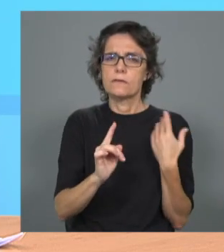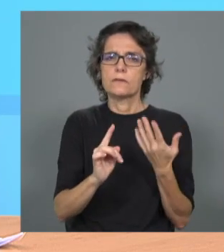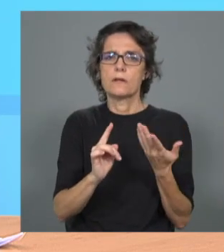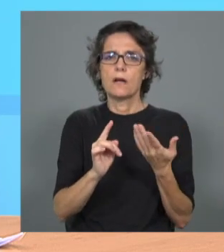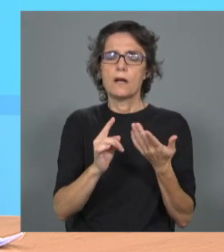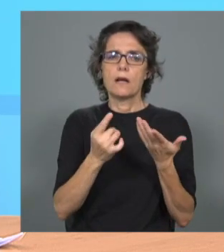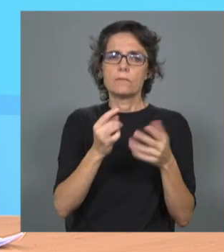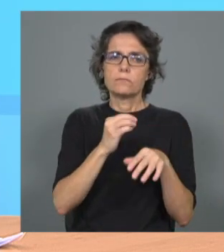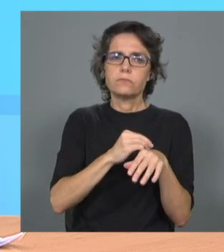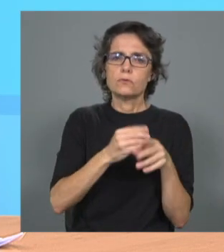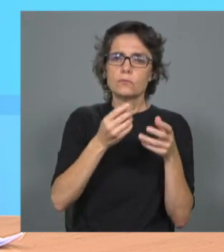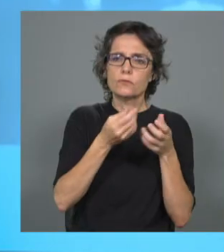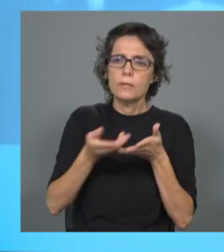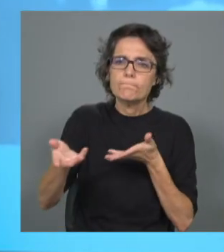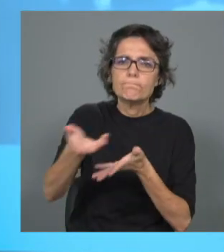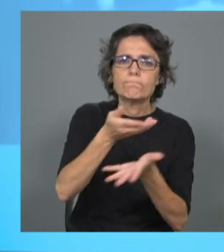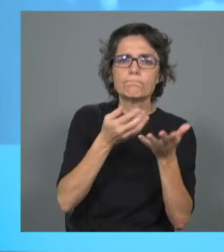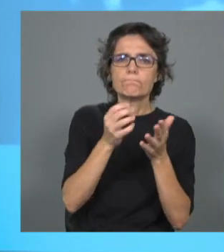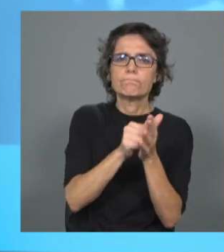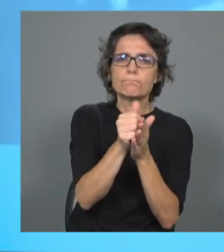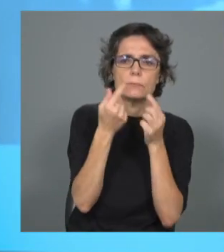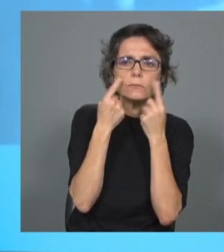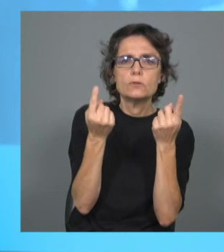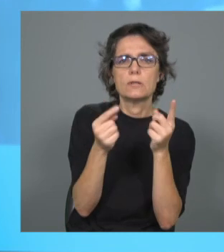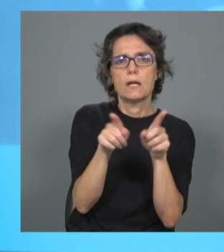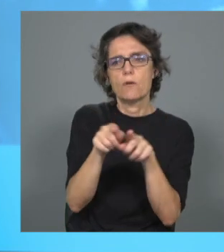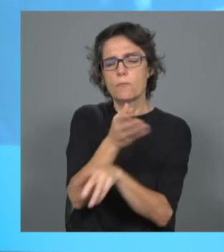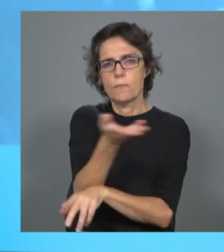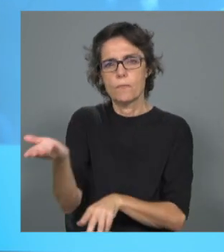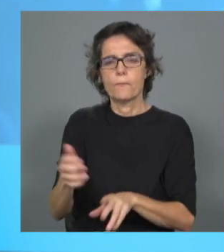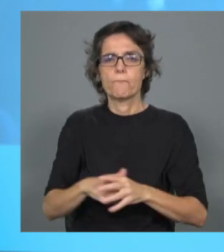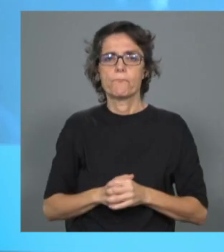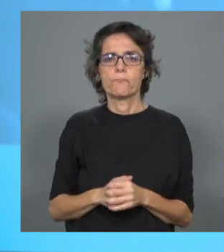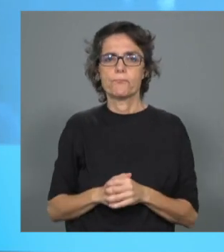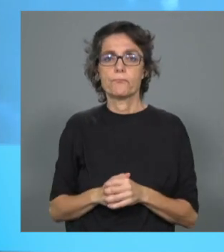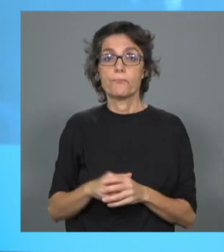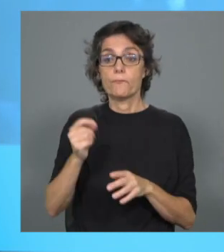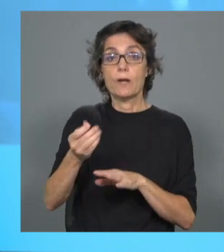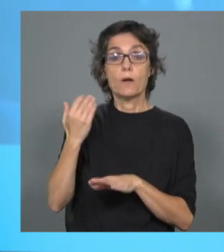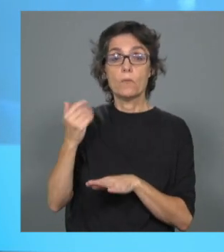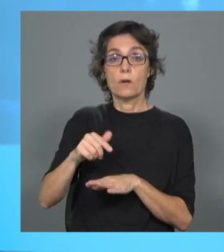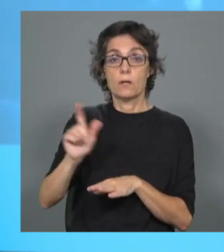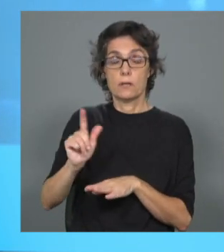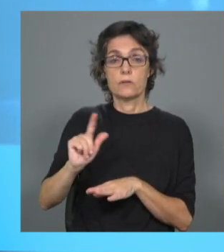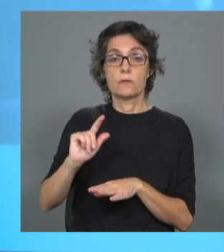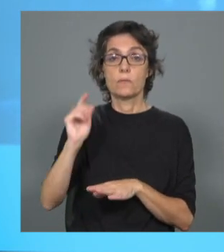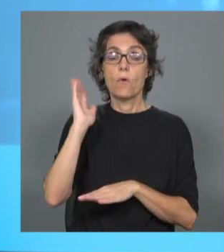irmãos. Recentemente aconteceu este congresso missionário aqui em Lisboa,